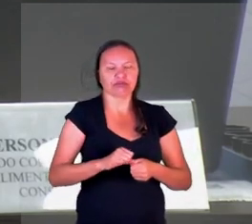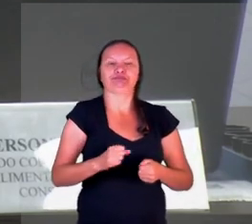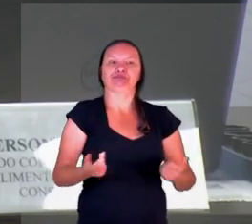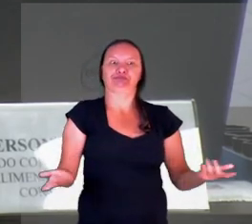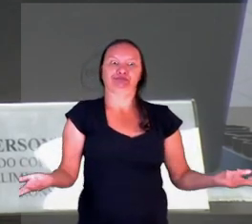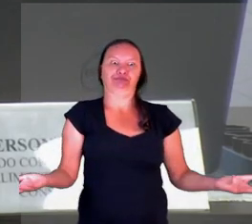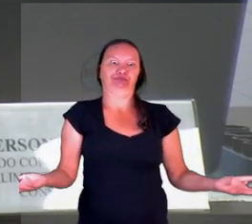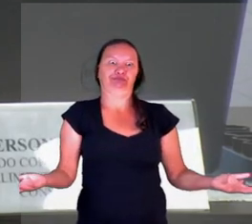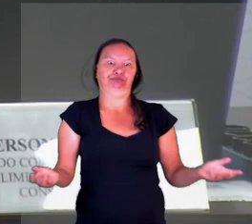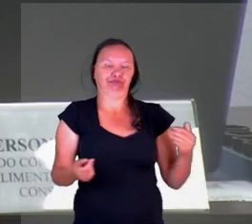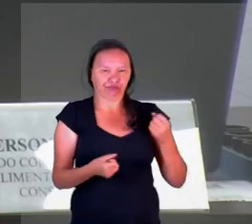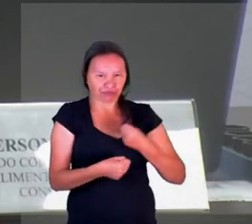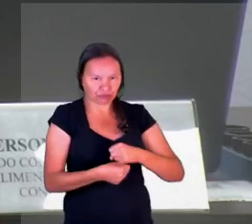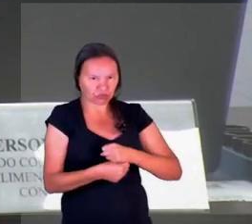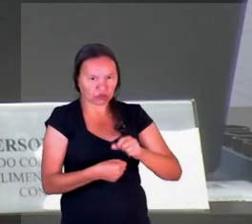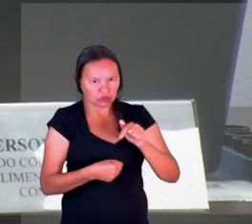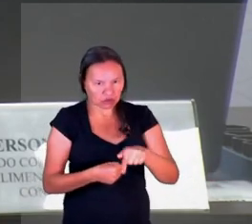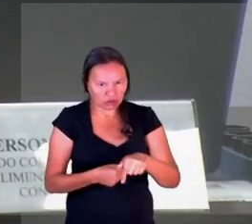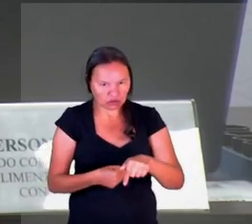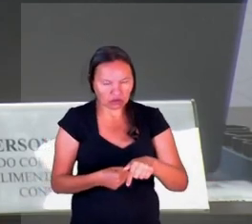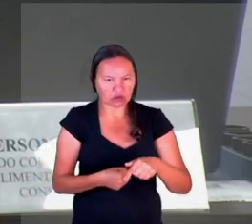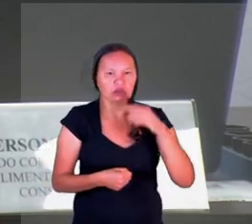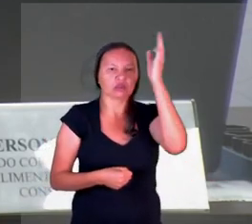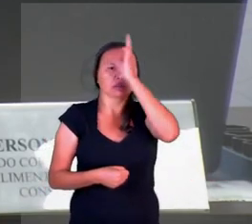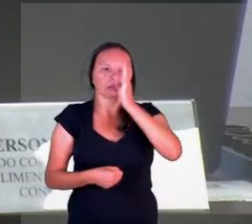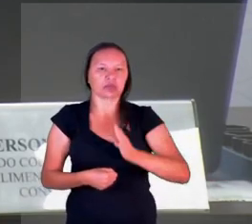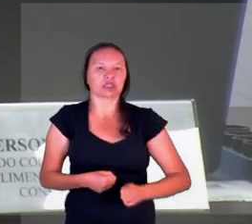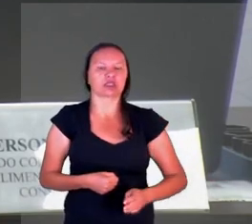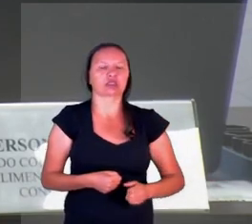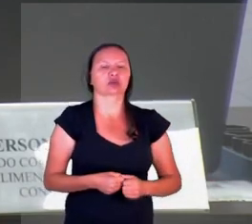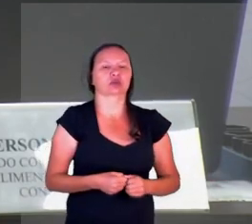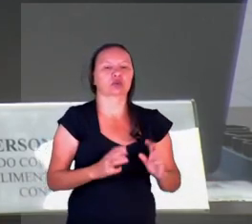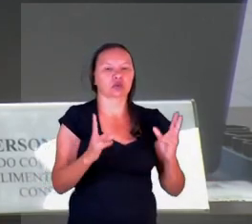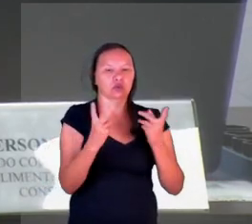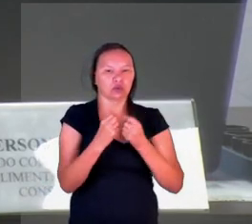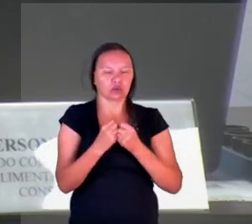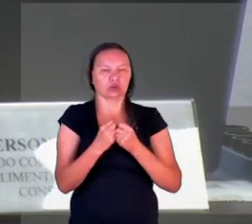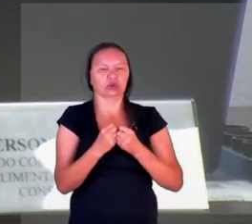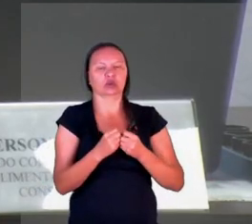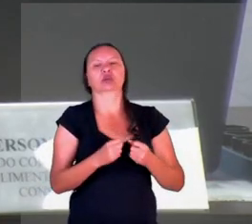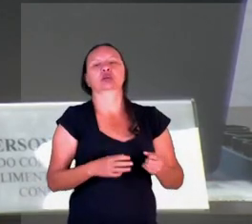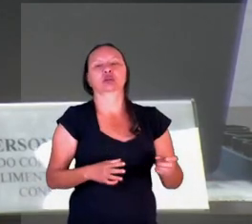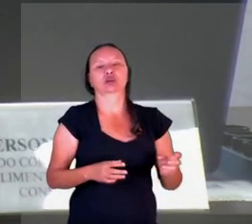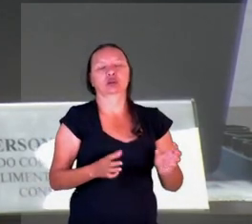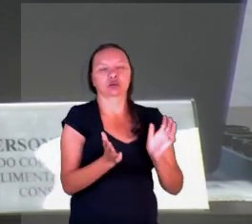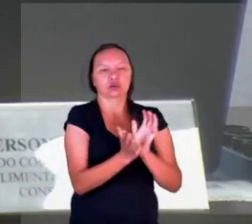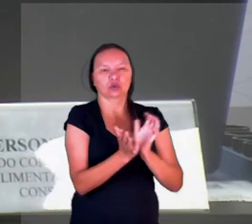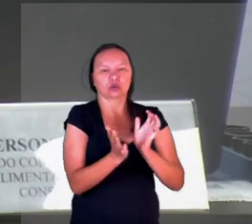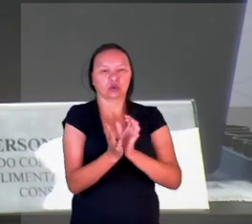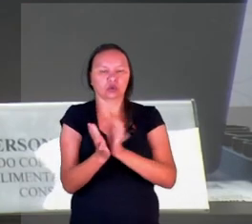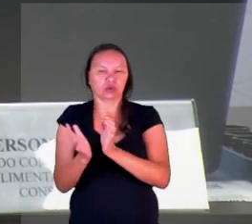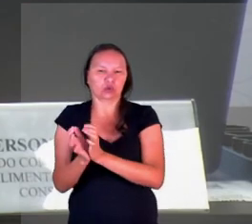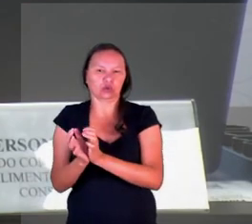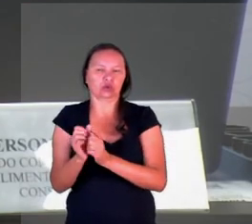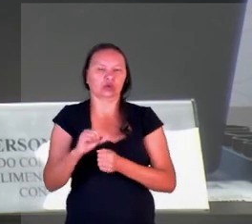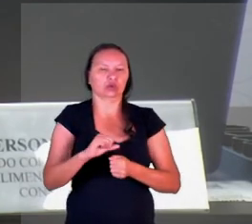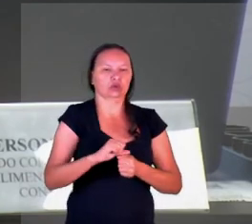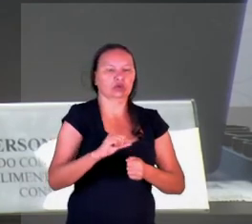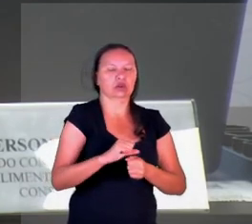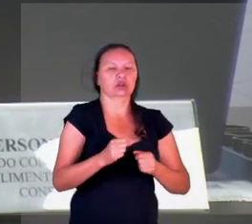né Eh no Brasil inteiro e muitas organizações movimentos populares como o que eu faço